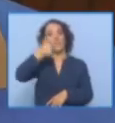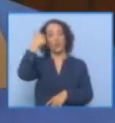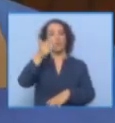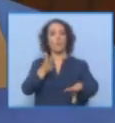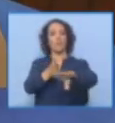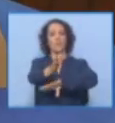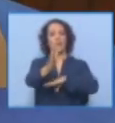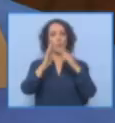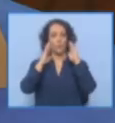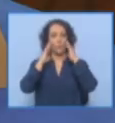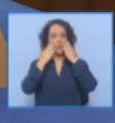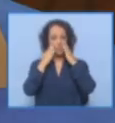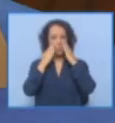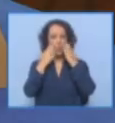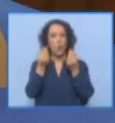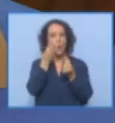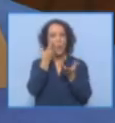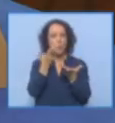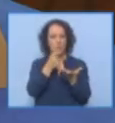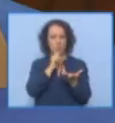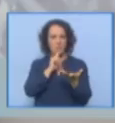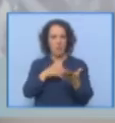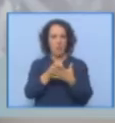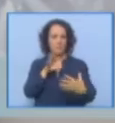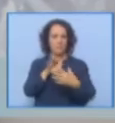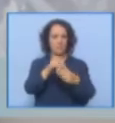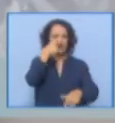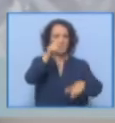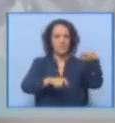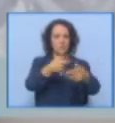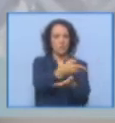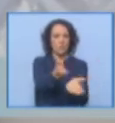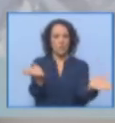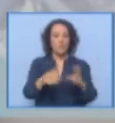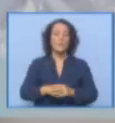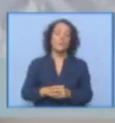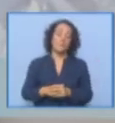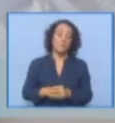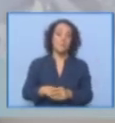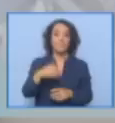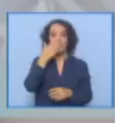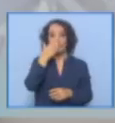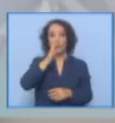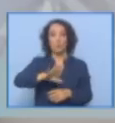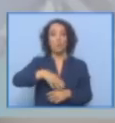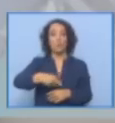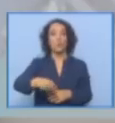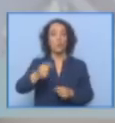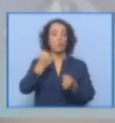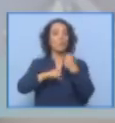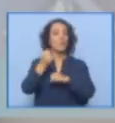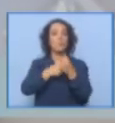de paradigma está aqui também? Que proximidade se cria com os eleitores? Está a ser feito, no fundo, um mesmo movimento em todo o mundo. As redes